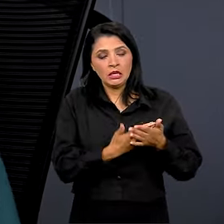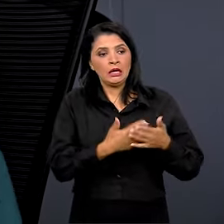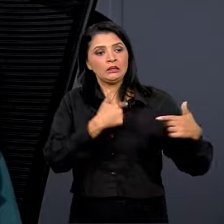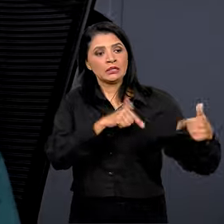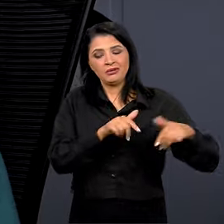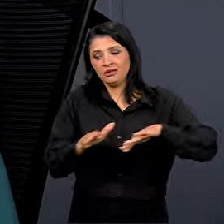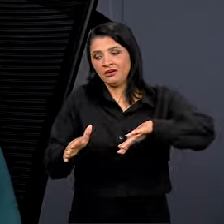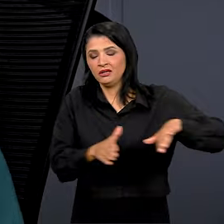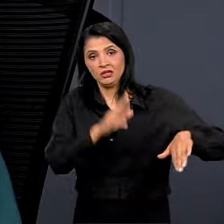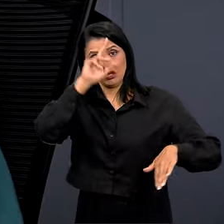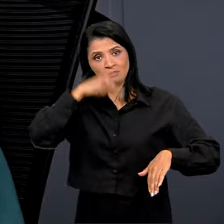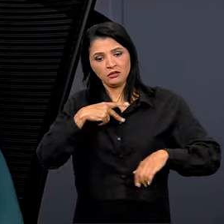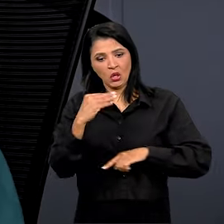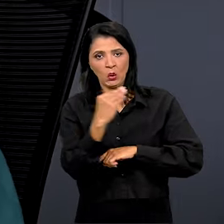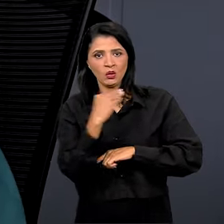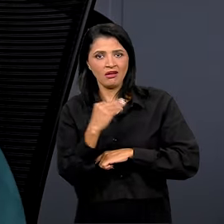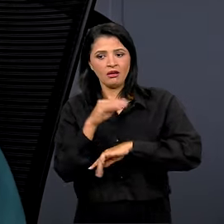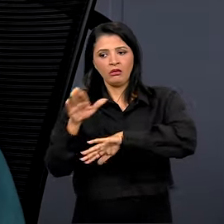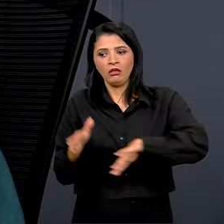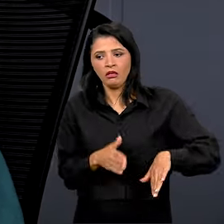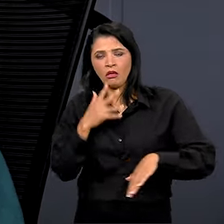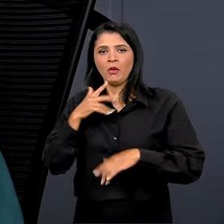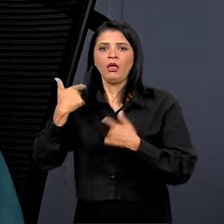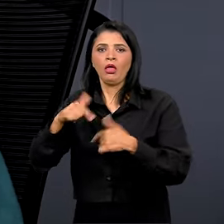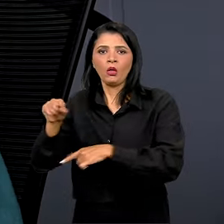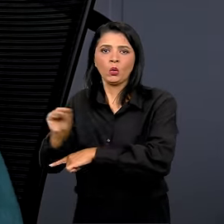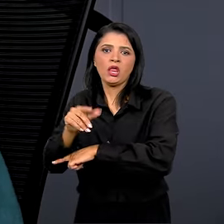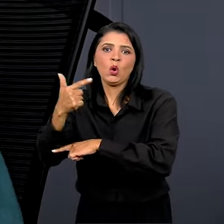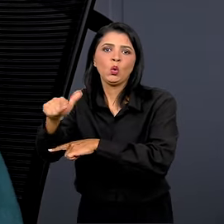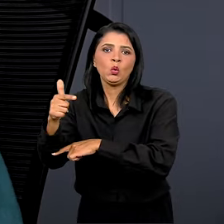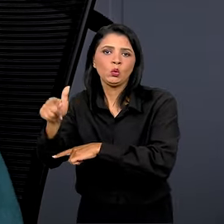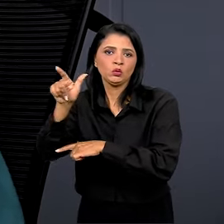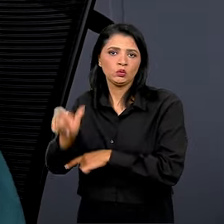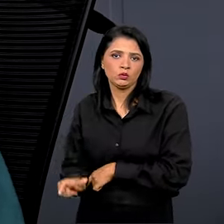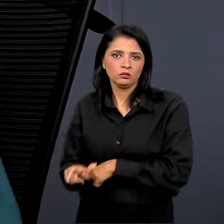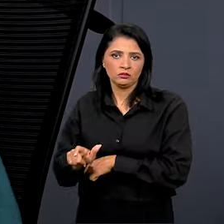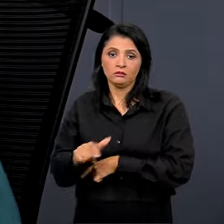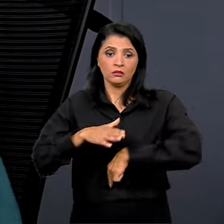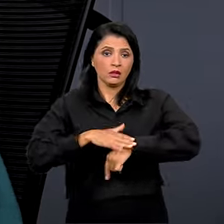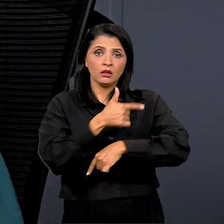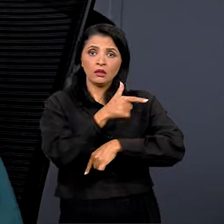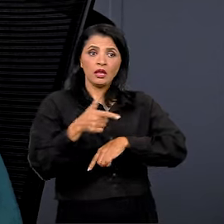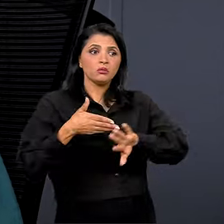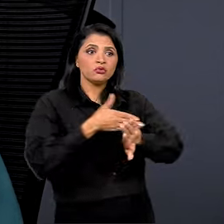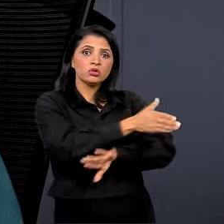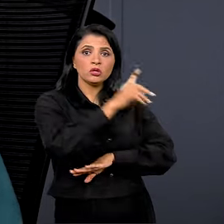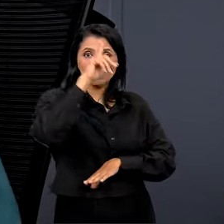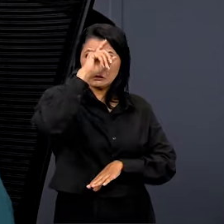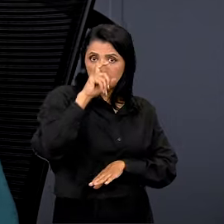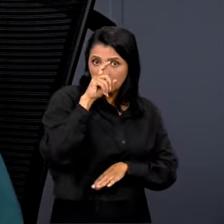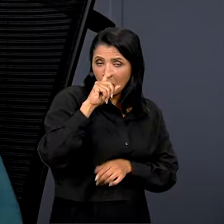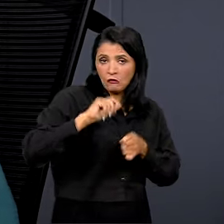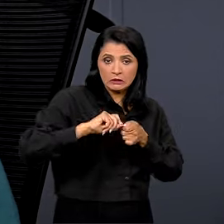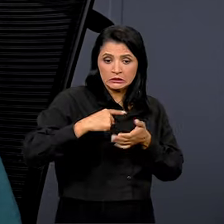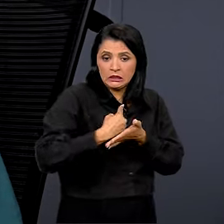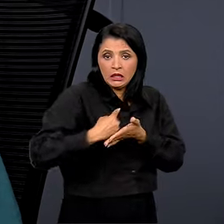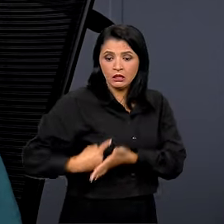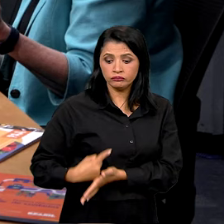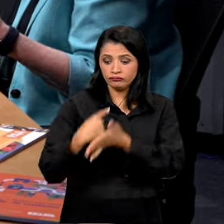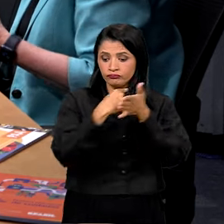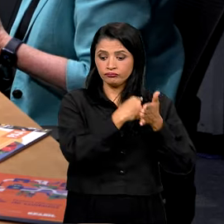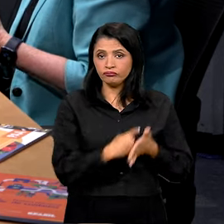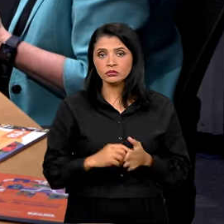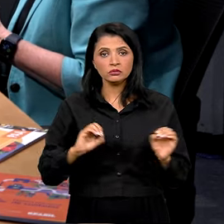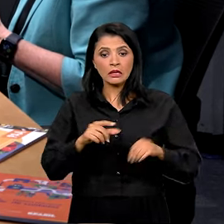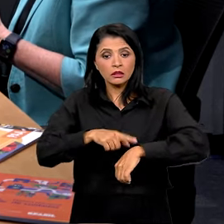ao autocuidado são Às vezes as mulheres não TM tempo de ir fazer os seus exames de rotina básicos de